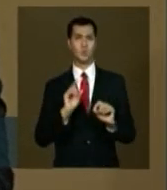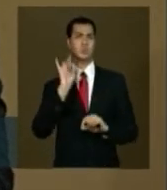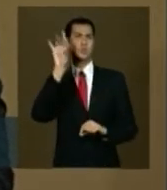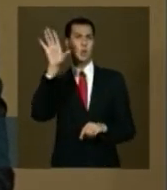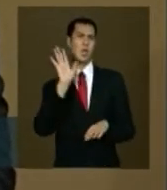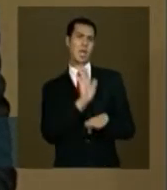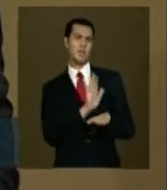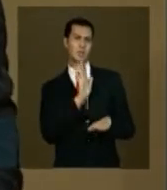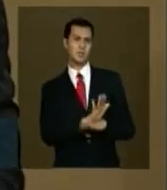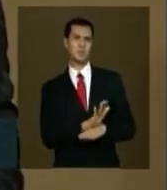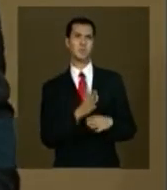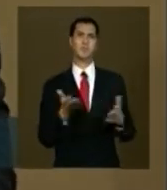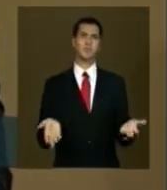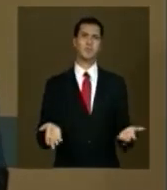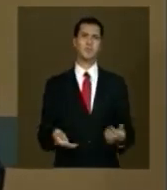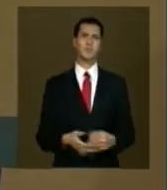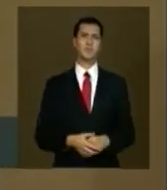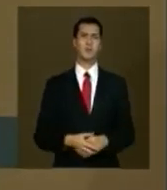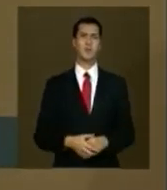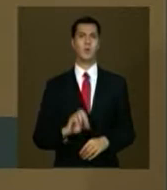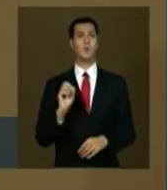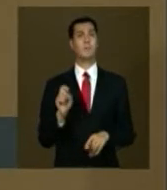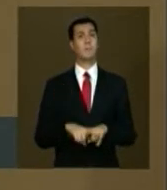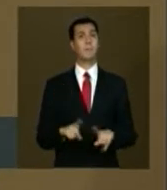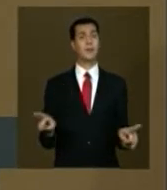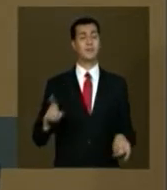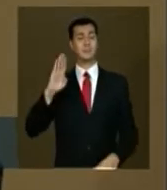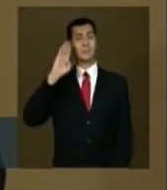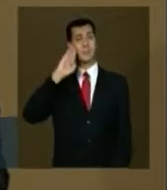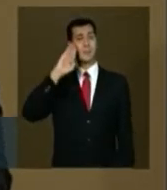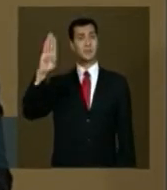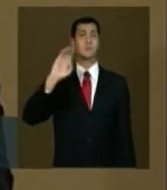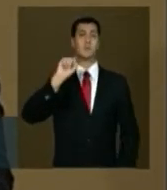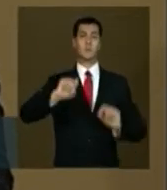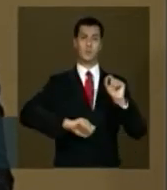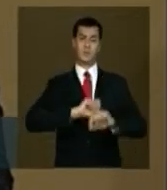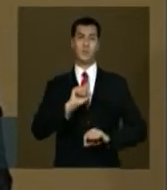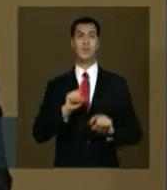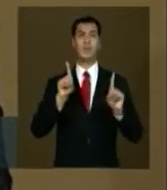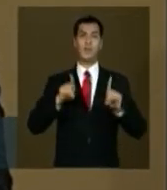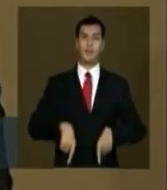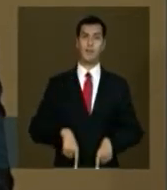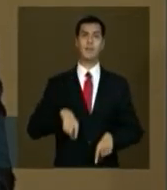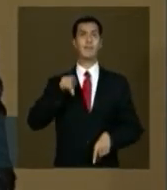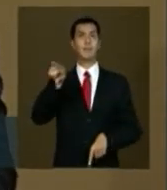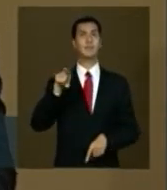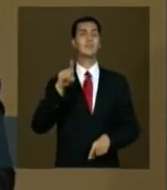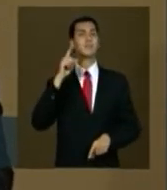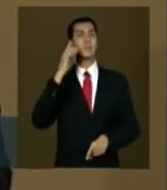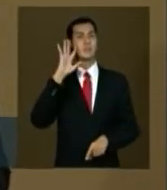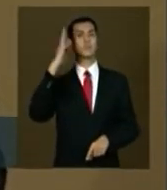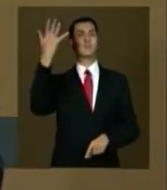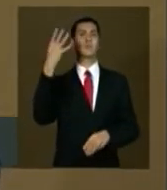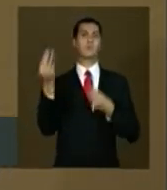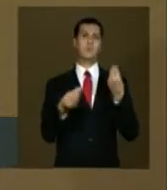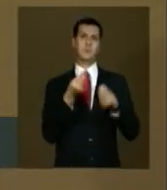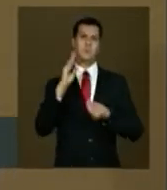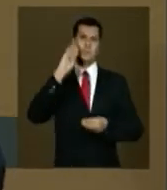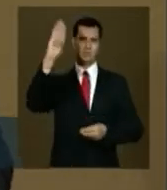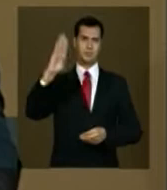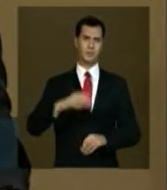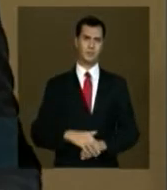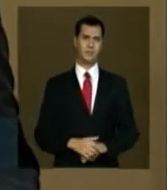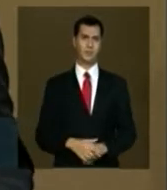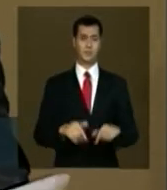ajuda oficial mas sobretudo como protagonistas na definição de suas prioridades o Brasil na medida de suas